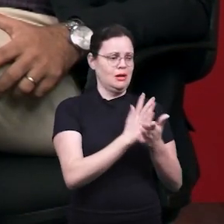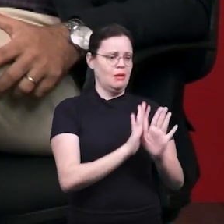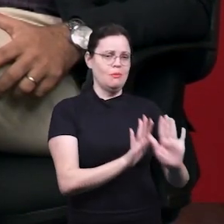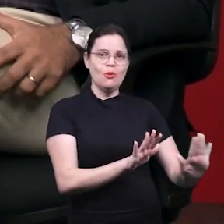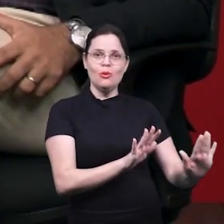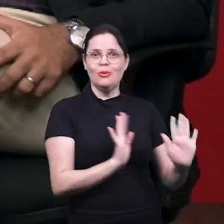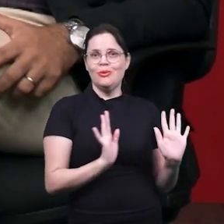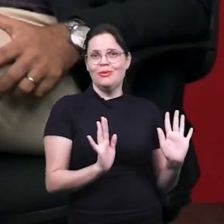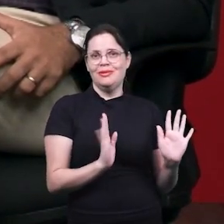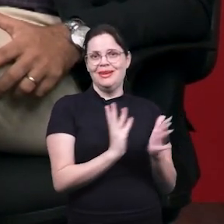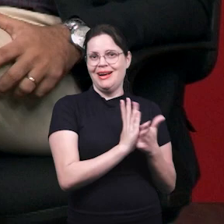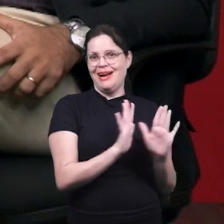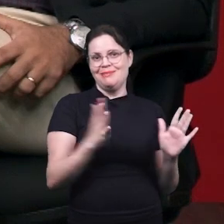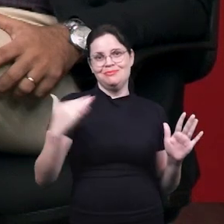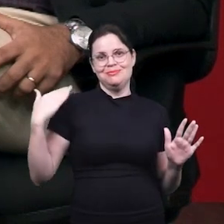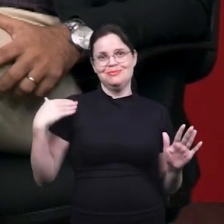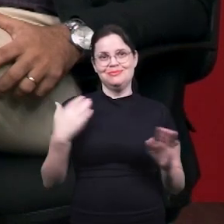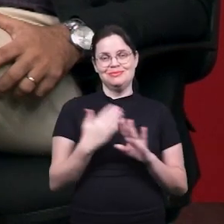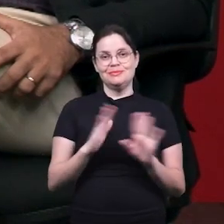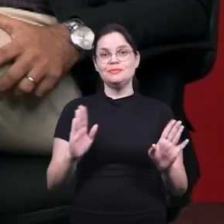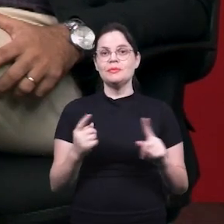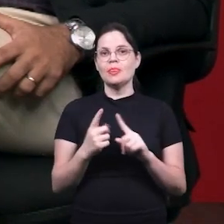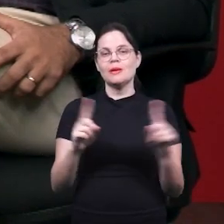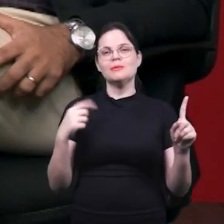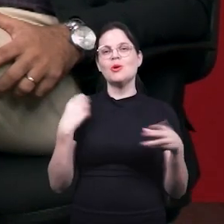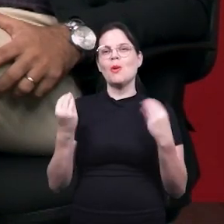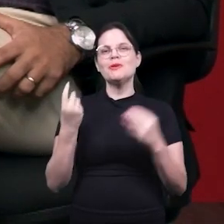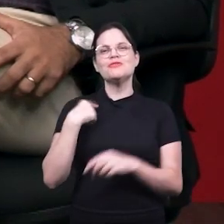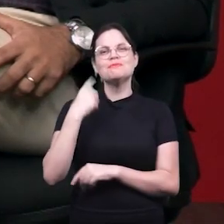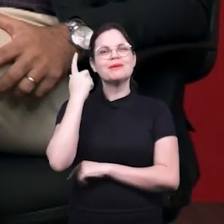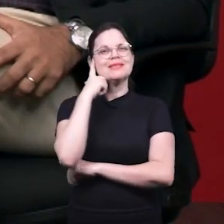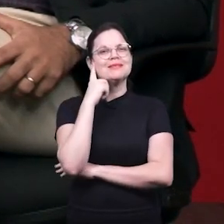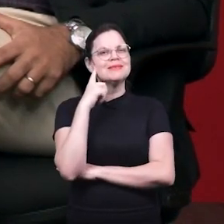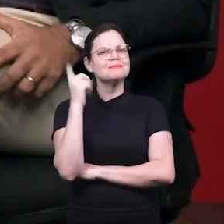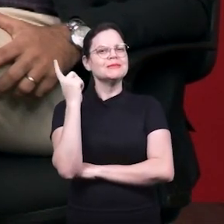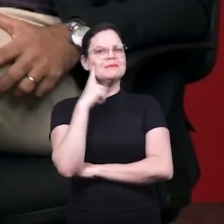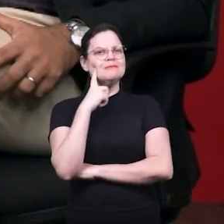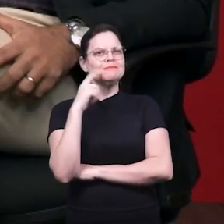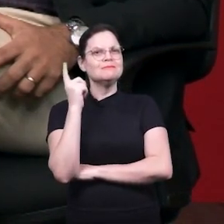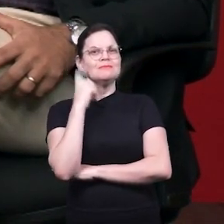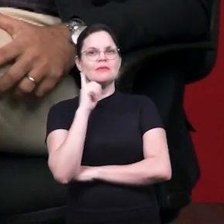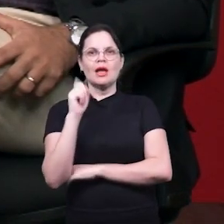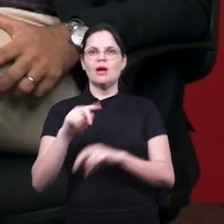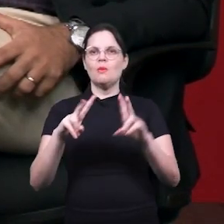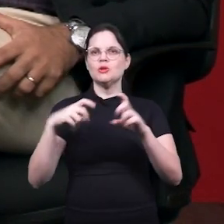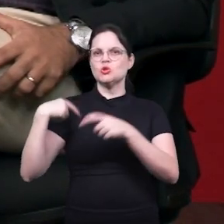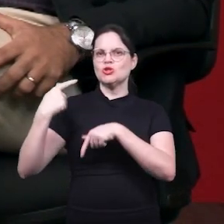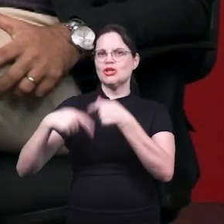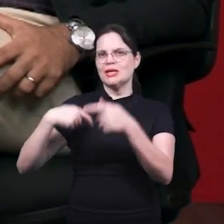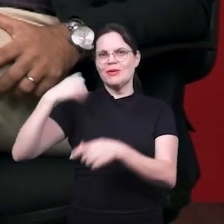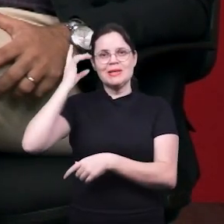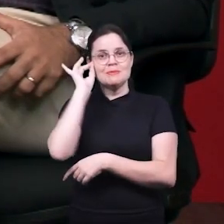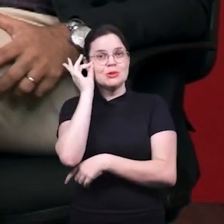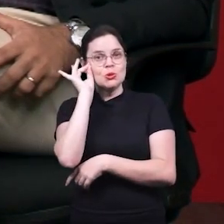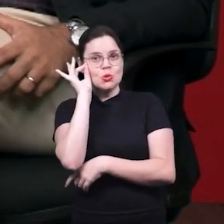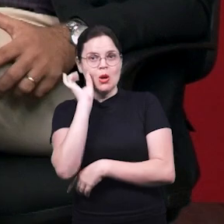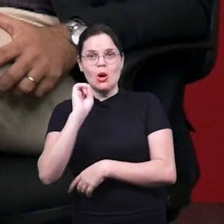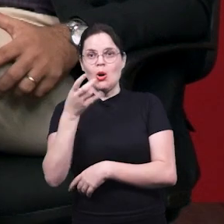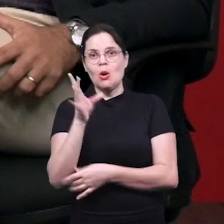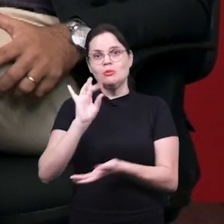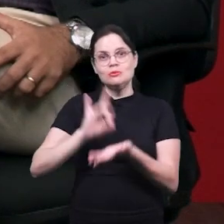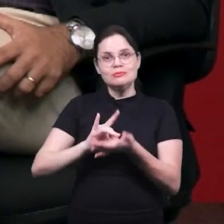passou, né? Aquela já passou. Mas assim, é uma geração espiritual, né? Mas